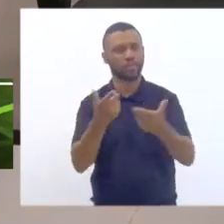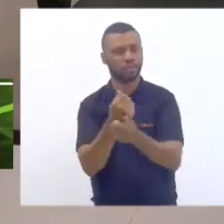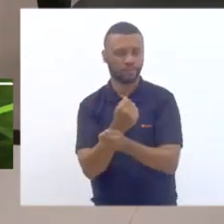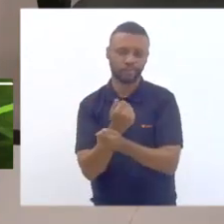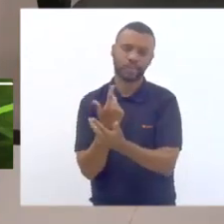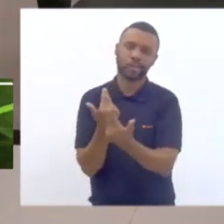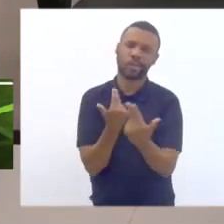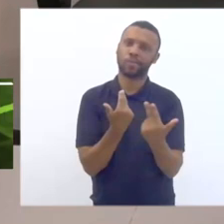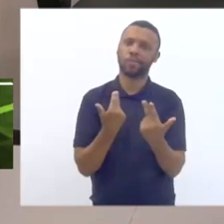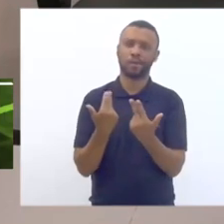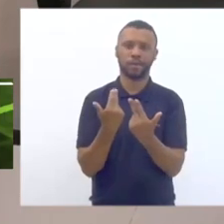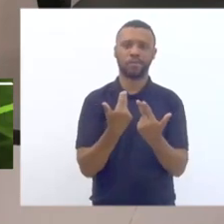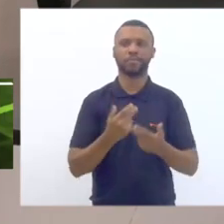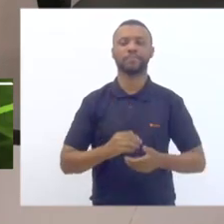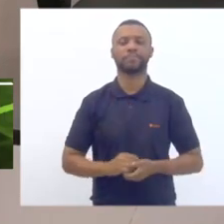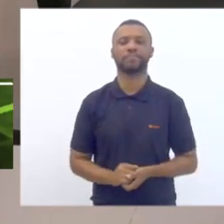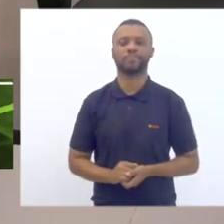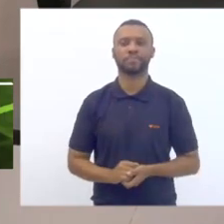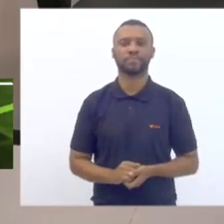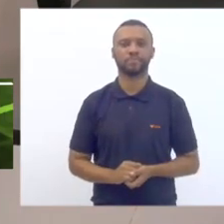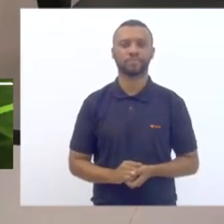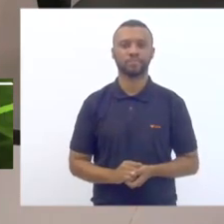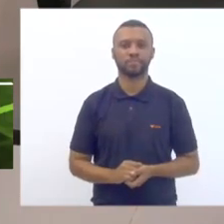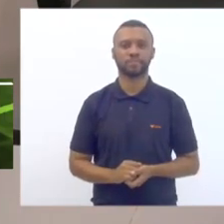muito, eu diria,